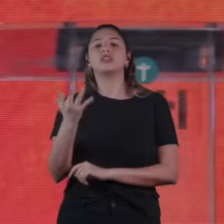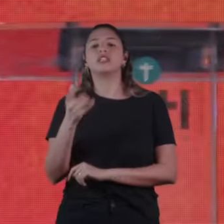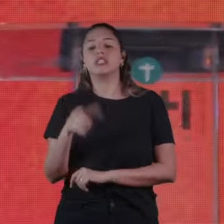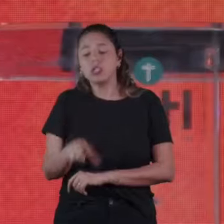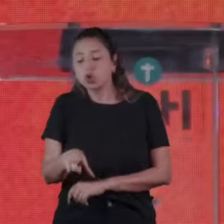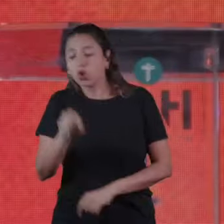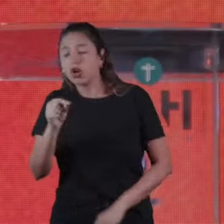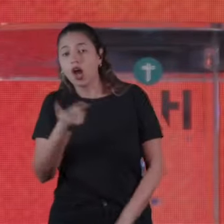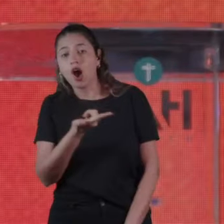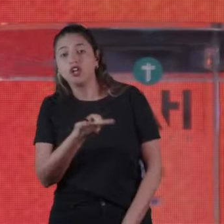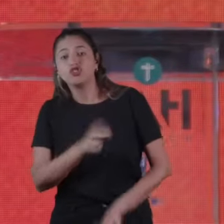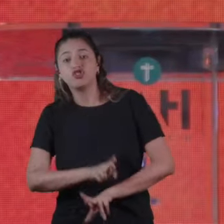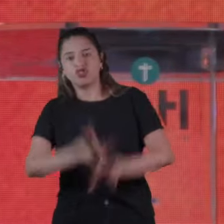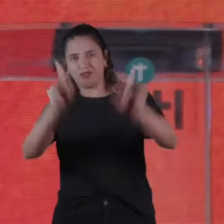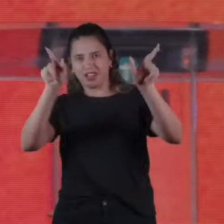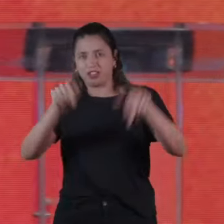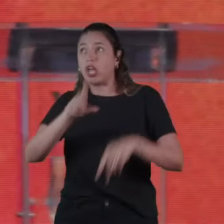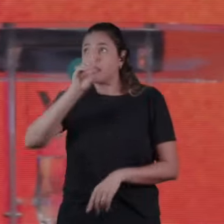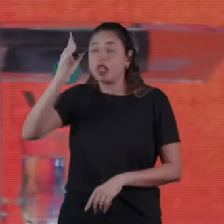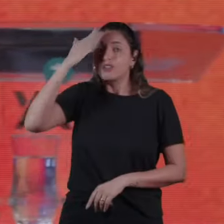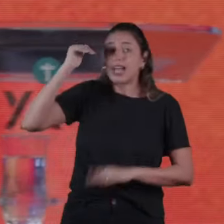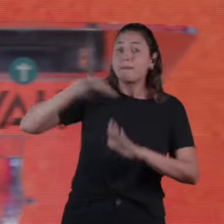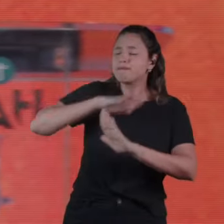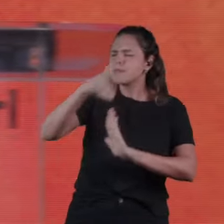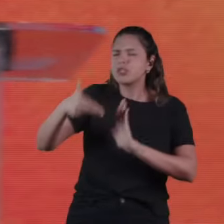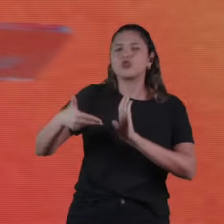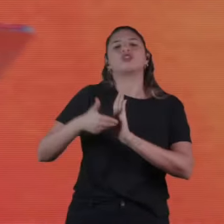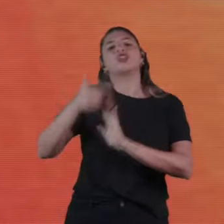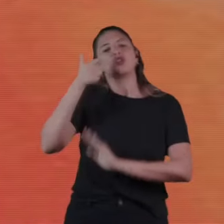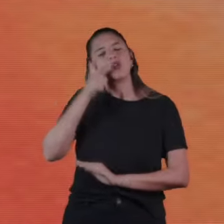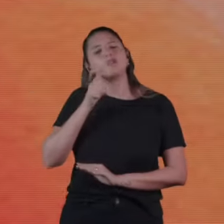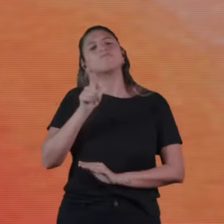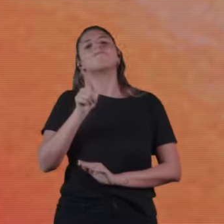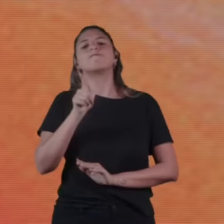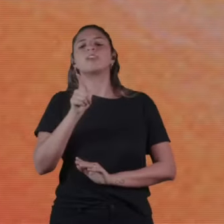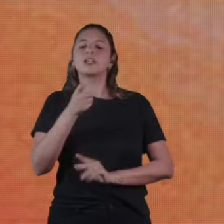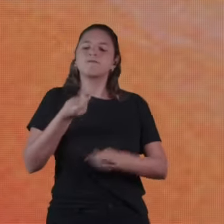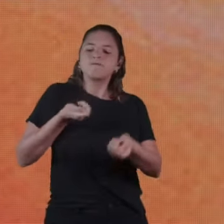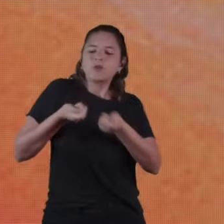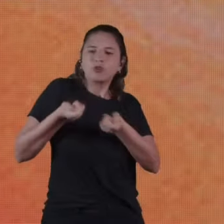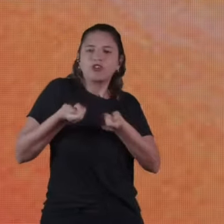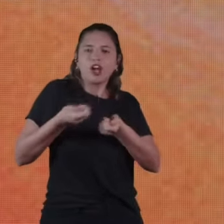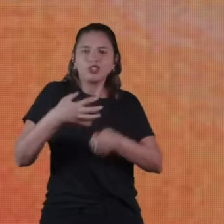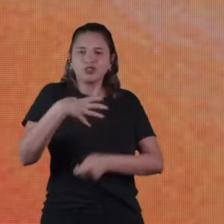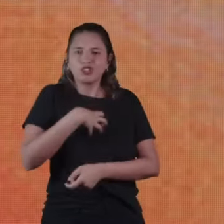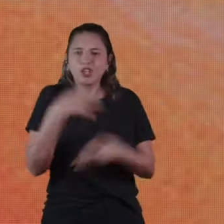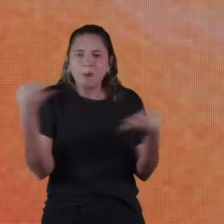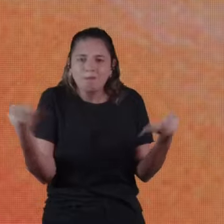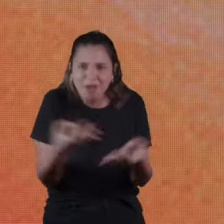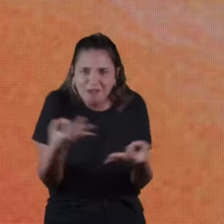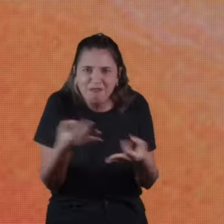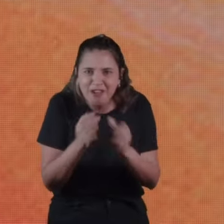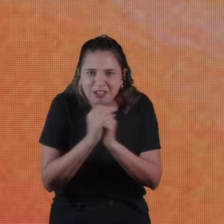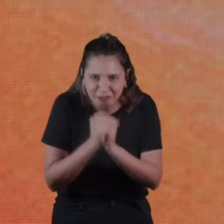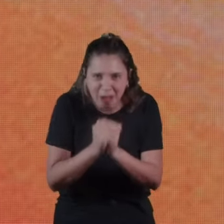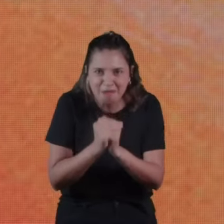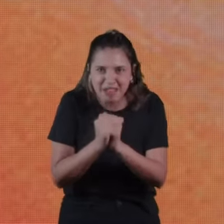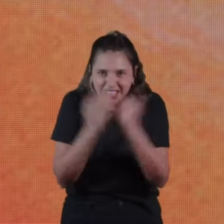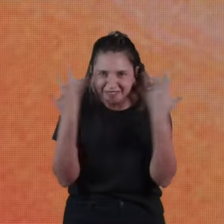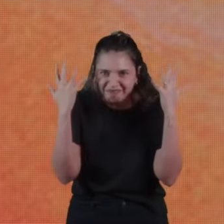Ele sabe tudo e consegue administrar isso de uma maneira perfeita, amém? Você pode aplaudir ao Senhor por